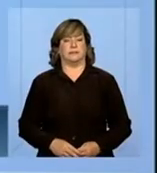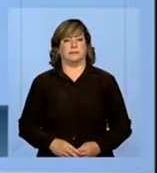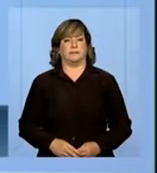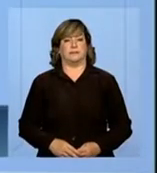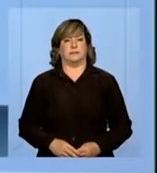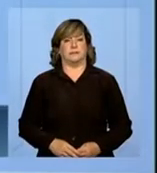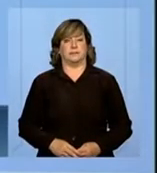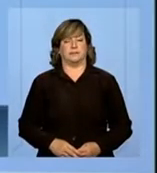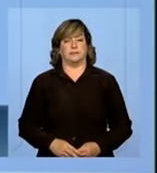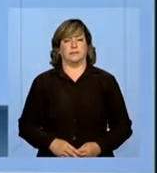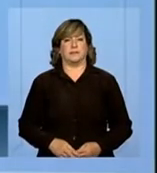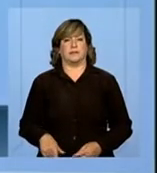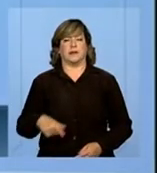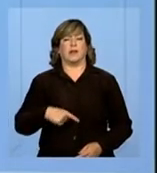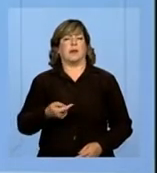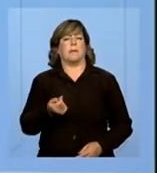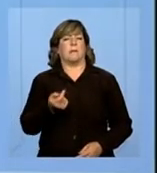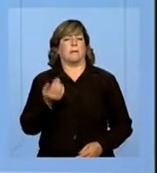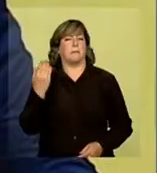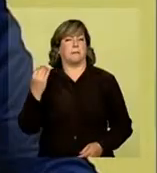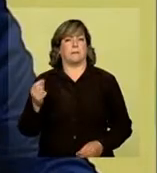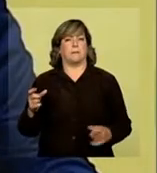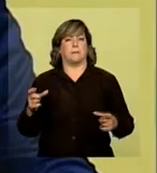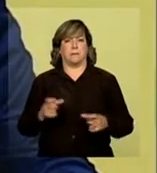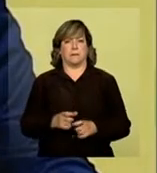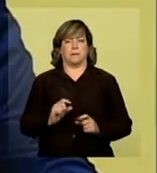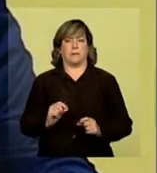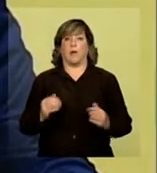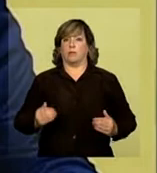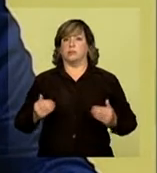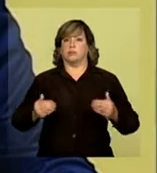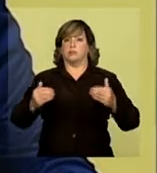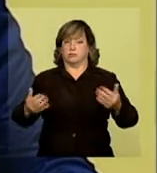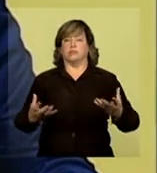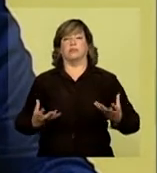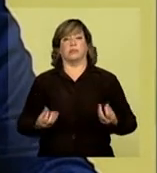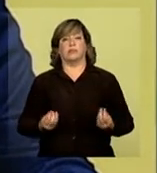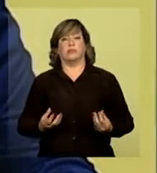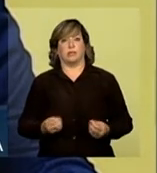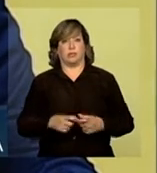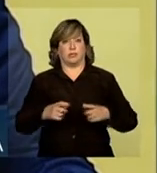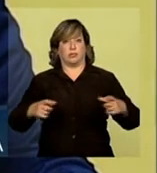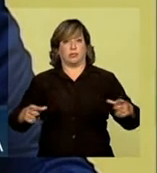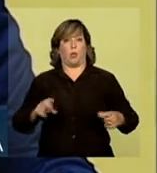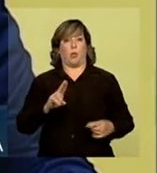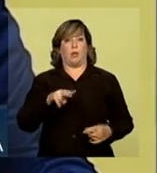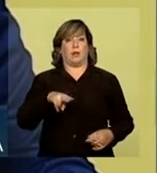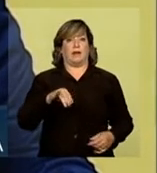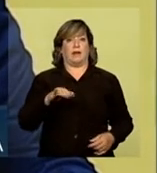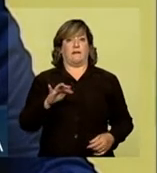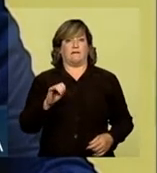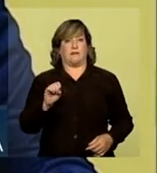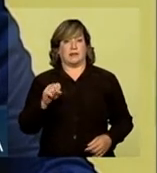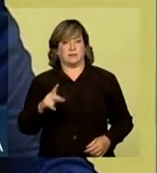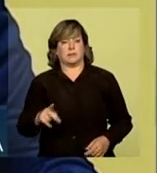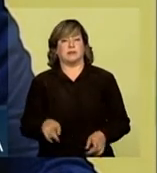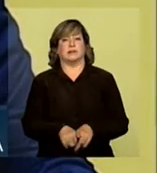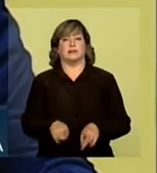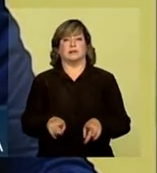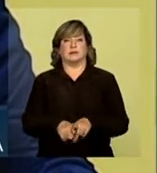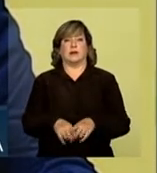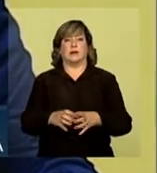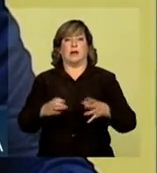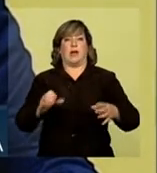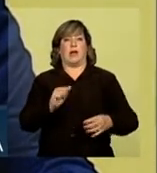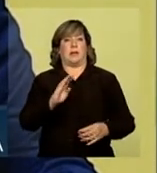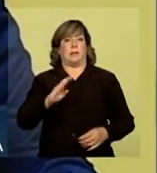quero quase era muito pequena a avançou bastante a expansão da Unifesp a criação da Universidade Federal